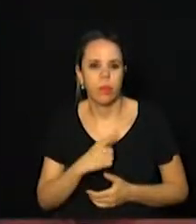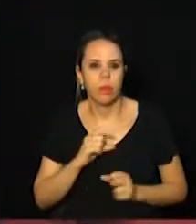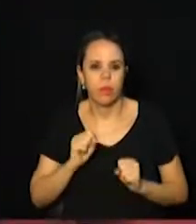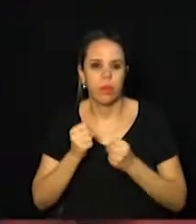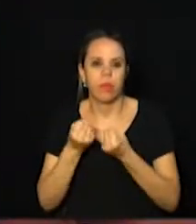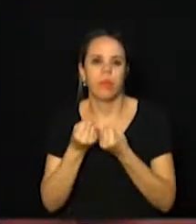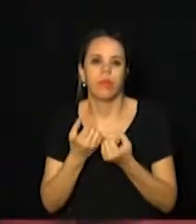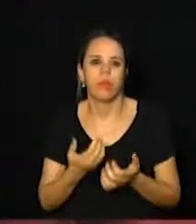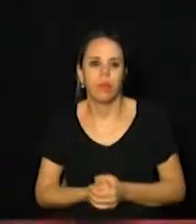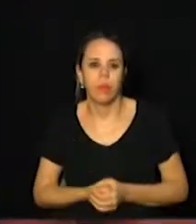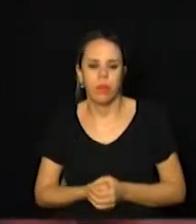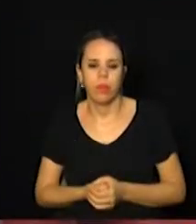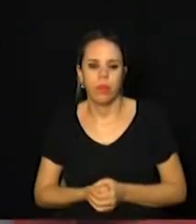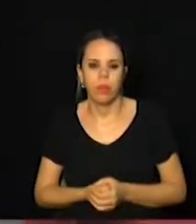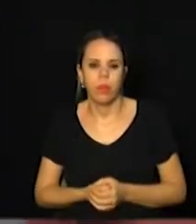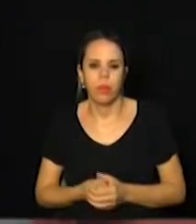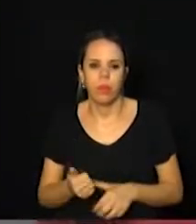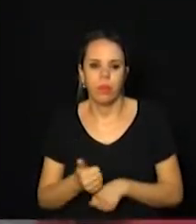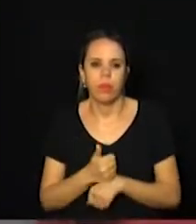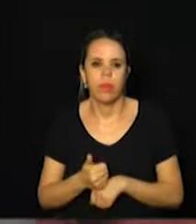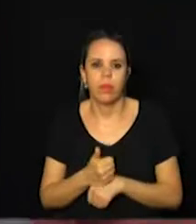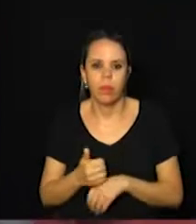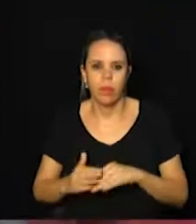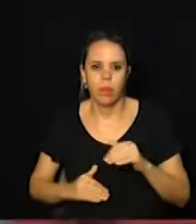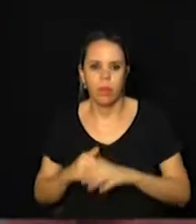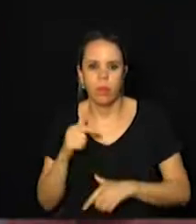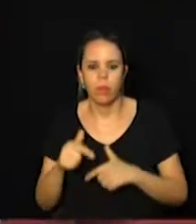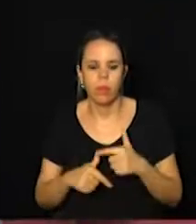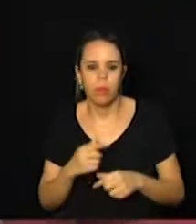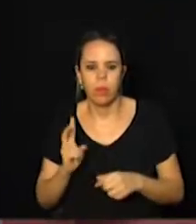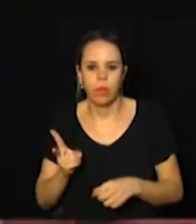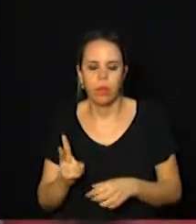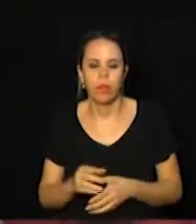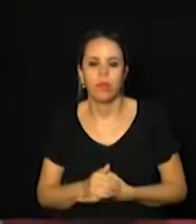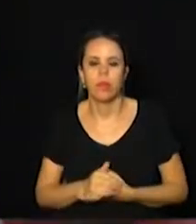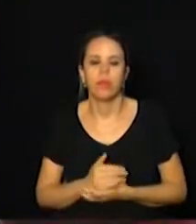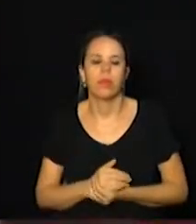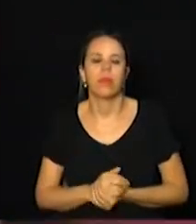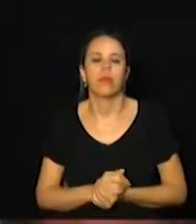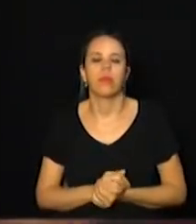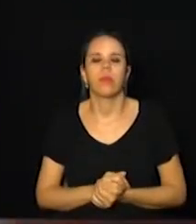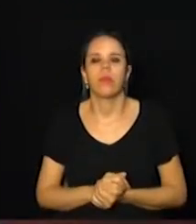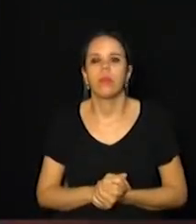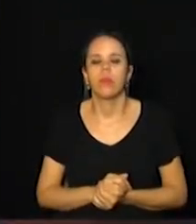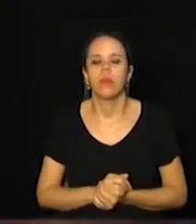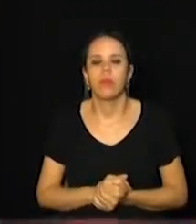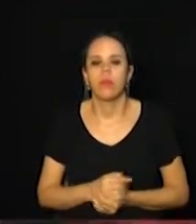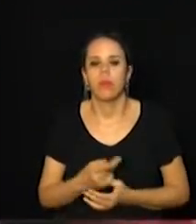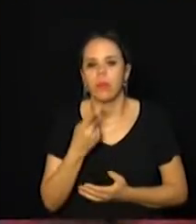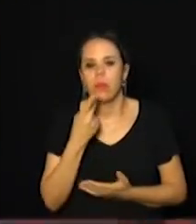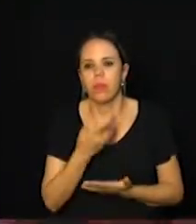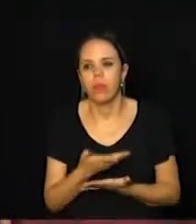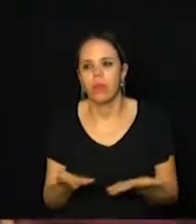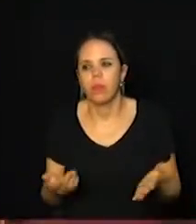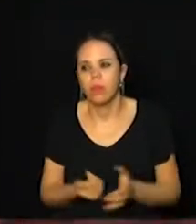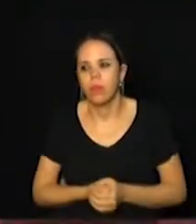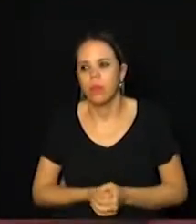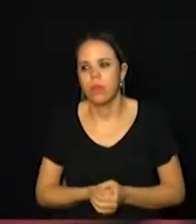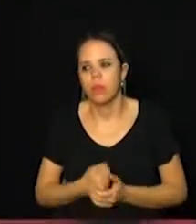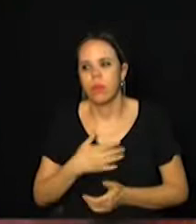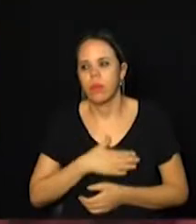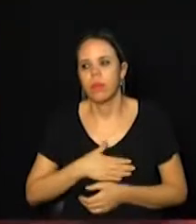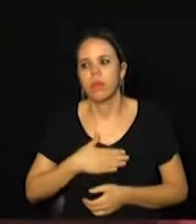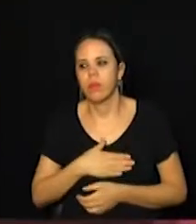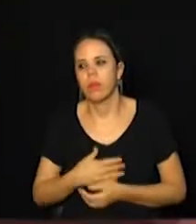defender essa classe trabalhadora dando continuidade sair da das fala Oi eu